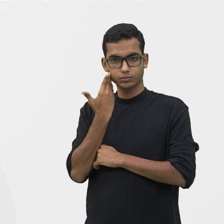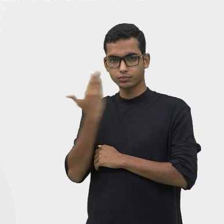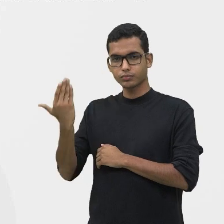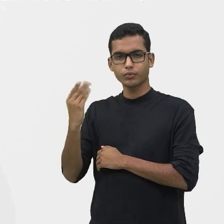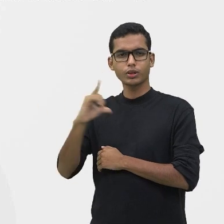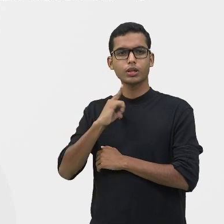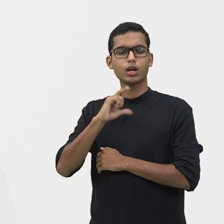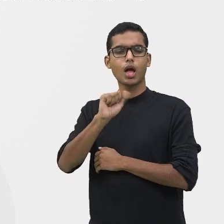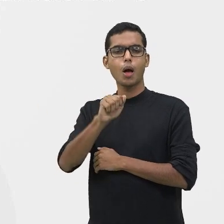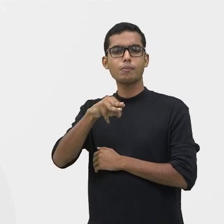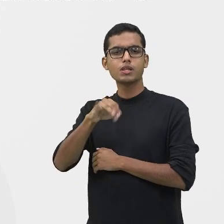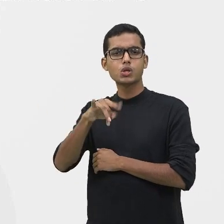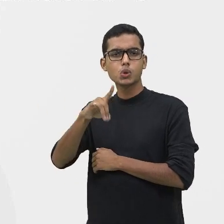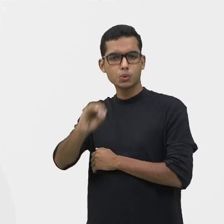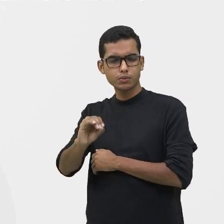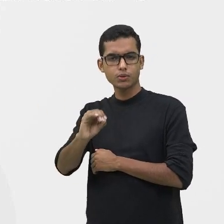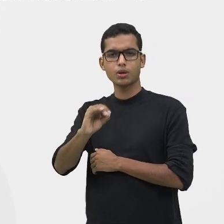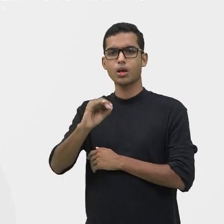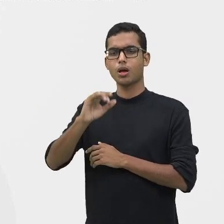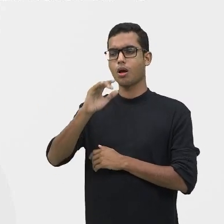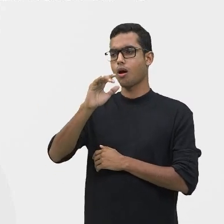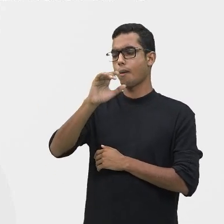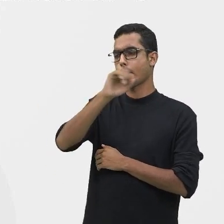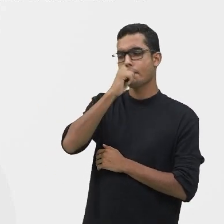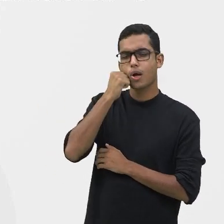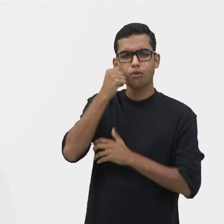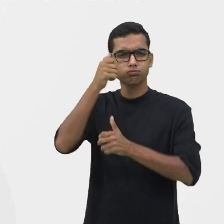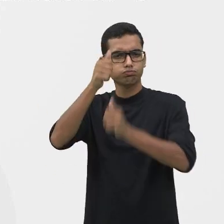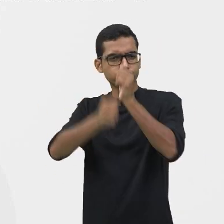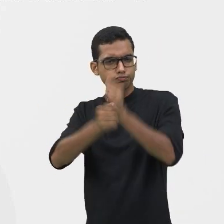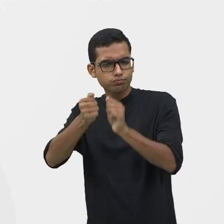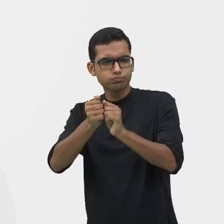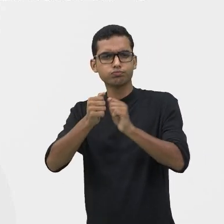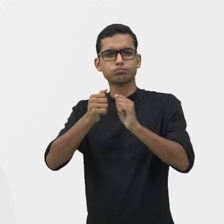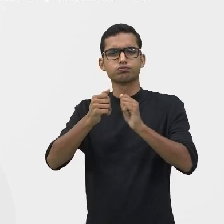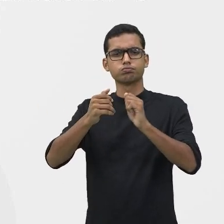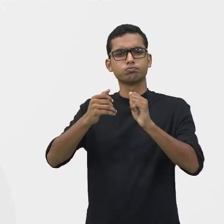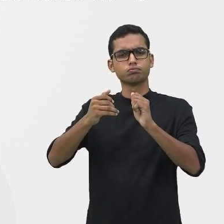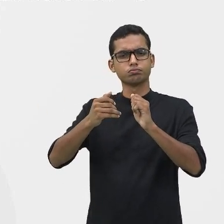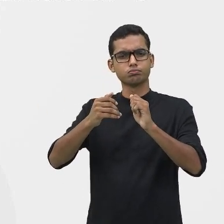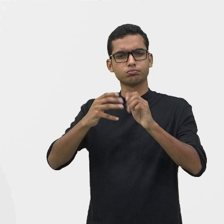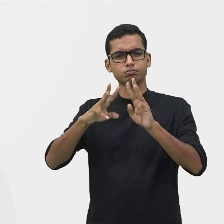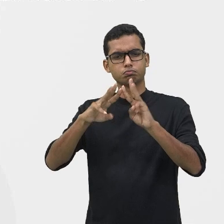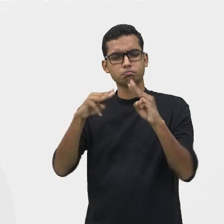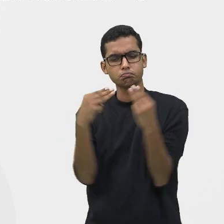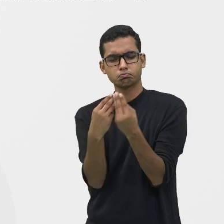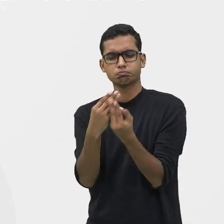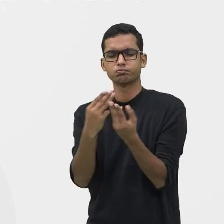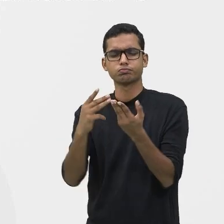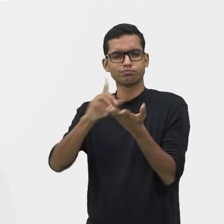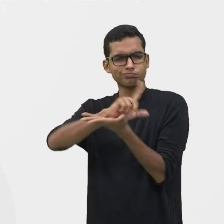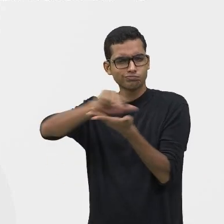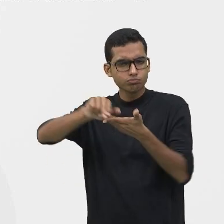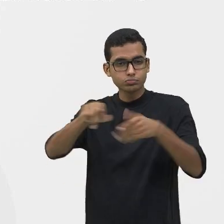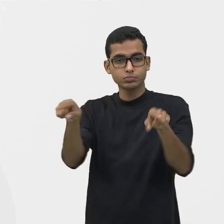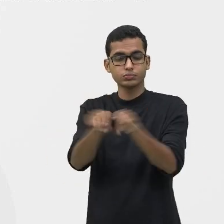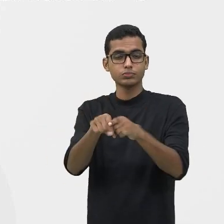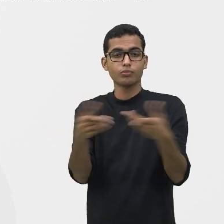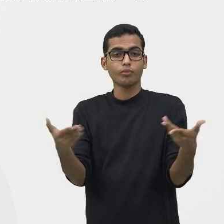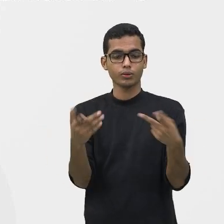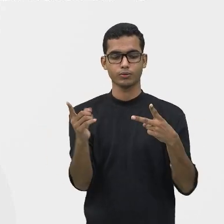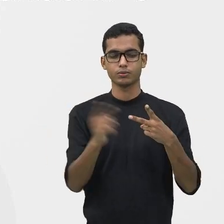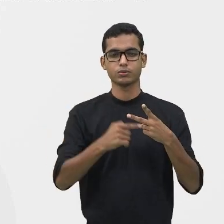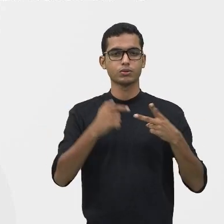amido? Pão, arroz, as massas em geral. A faringe, o que ela faz? Ela